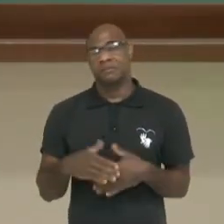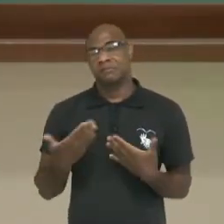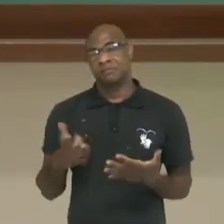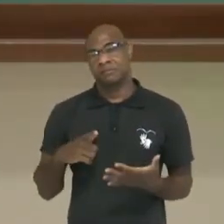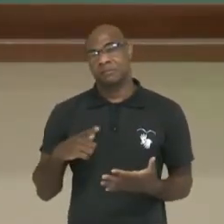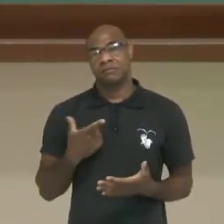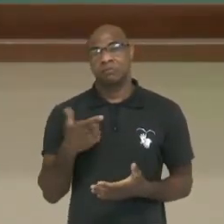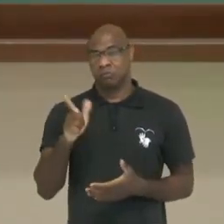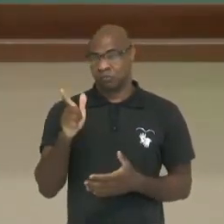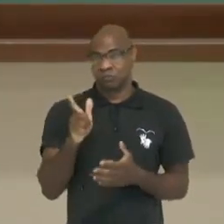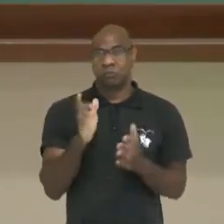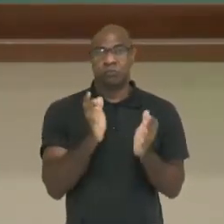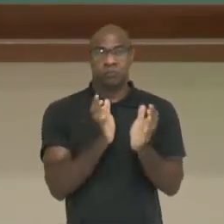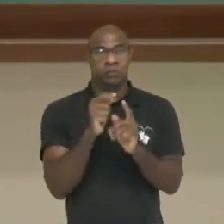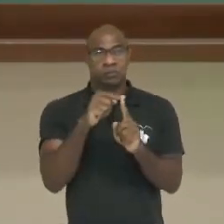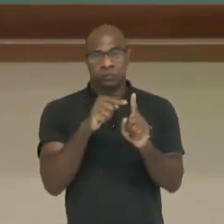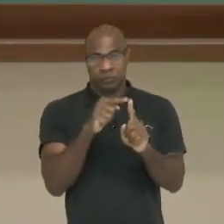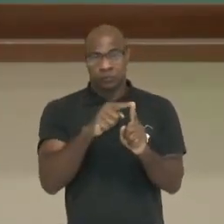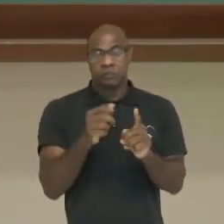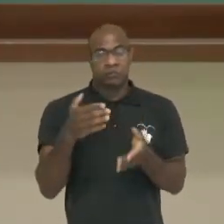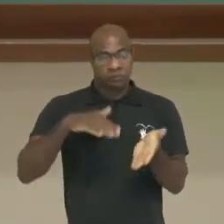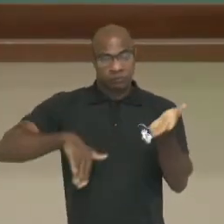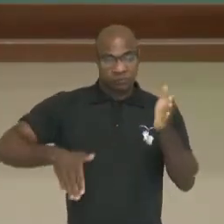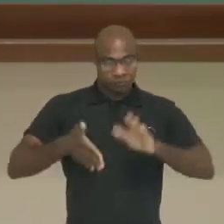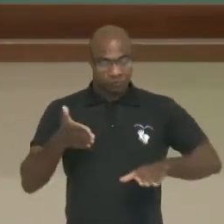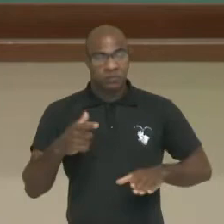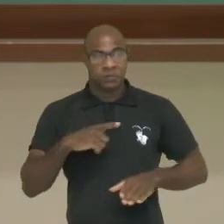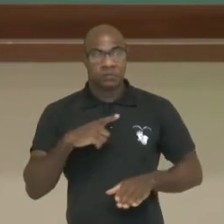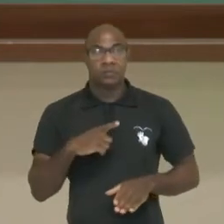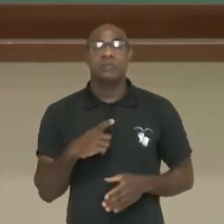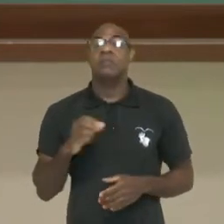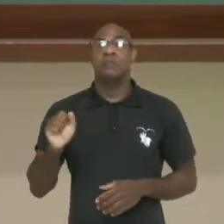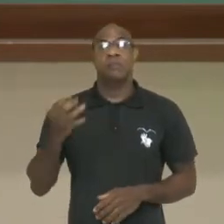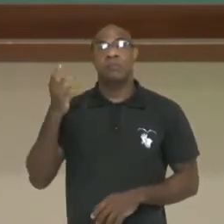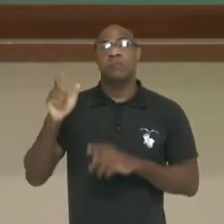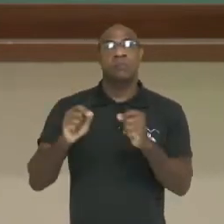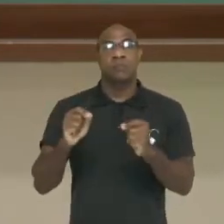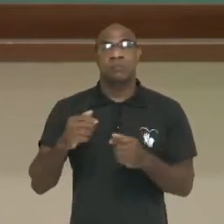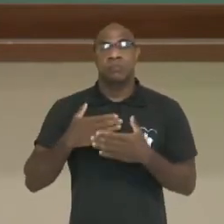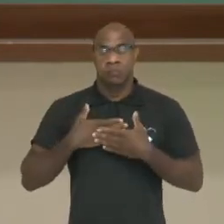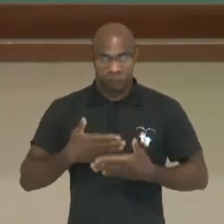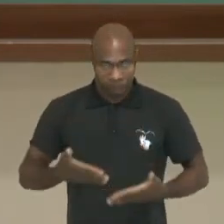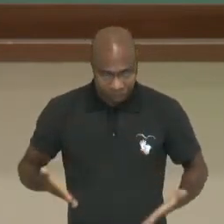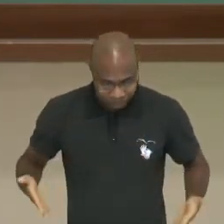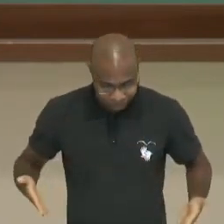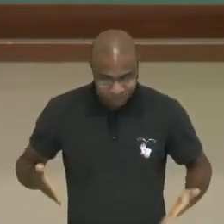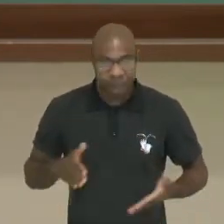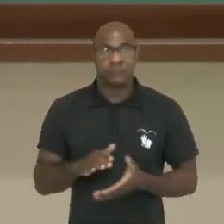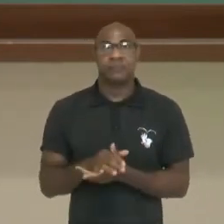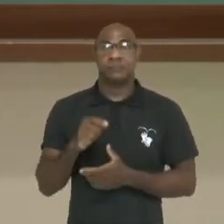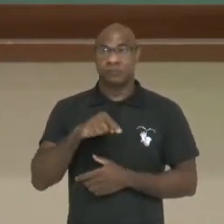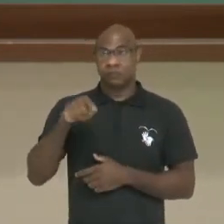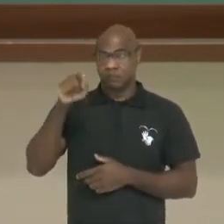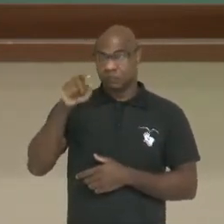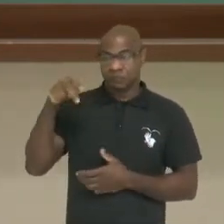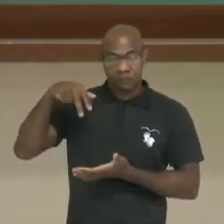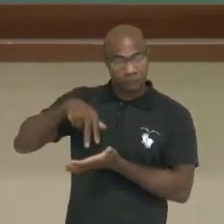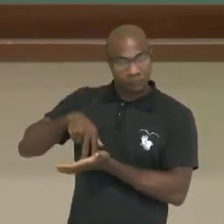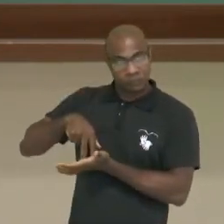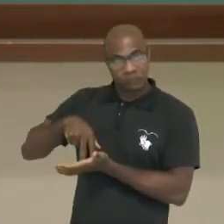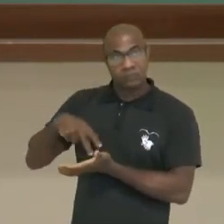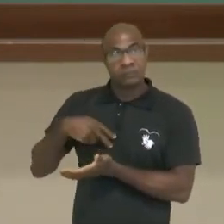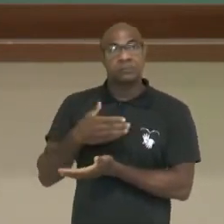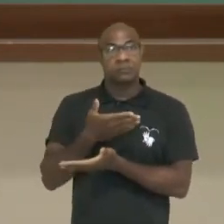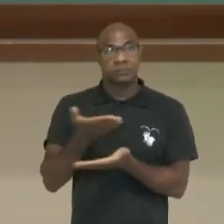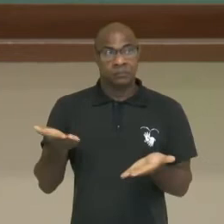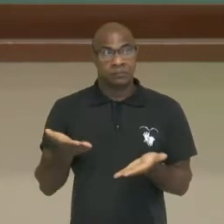outras modalidades, né, acontece essa questão do cumprimento, né, de você